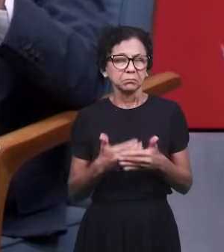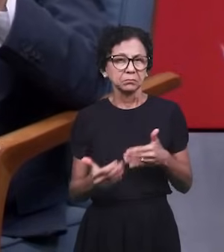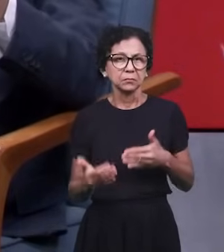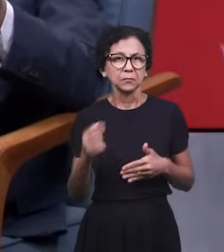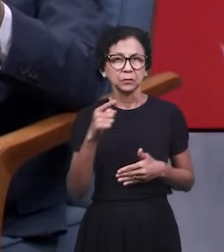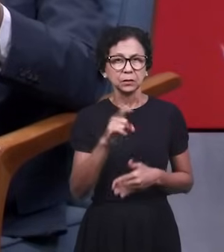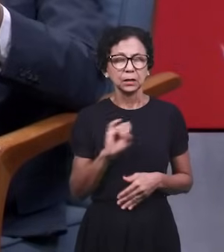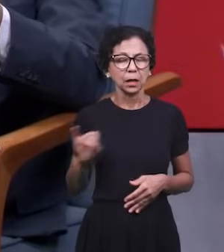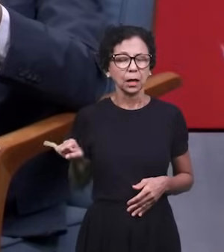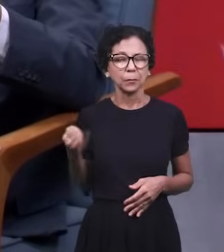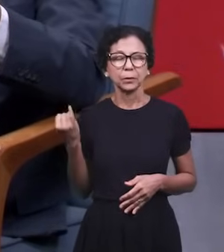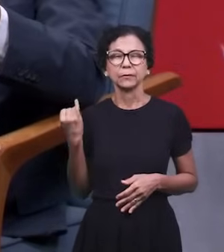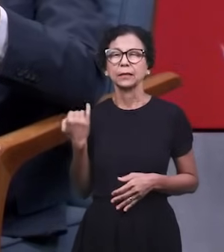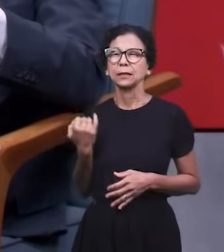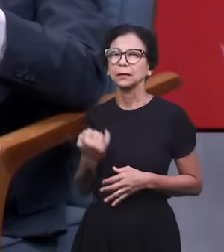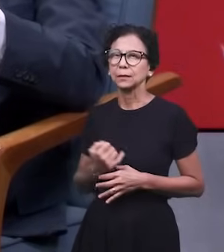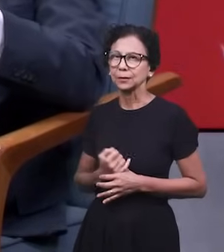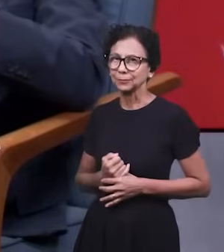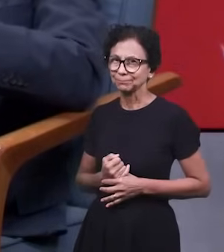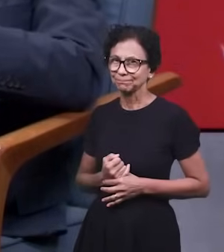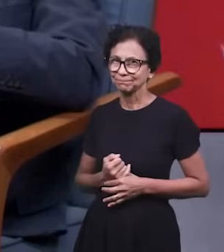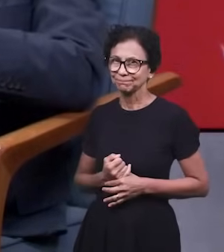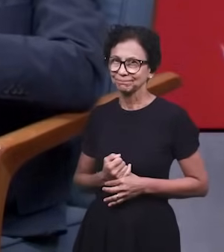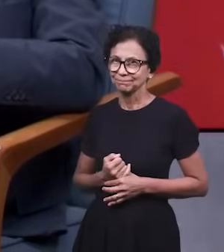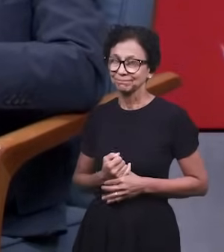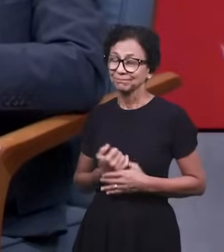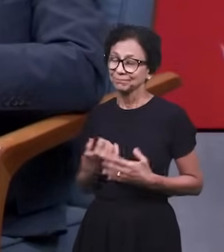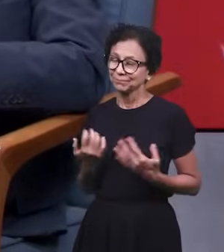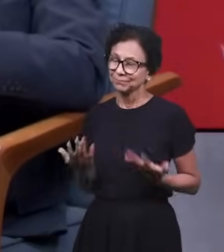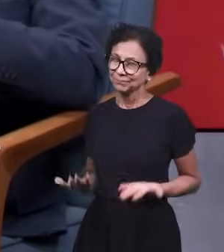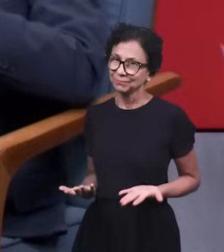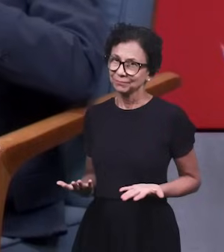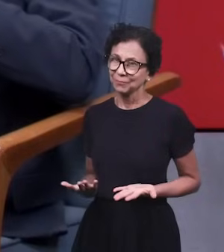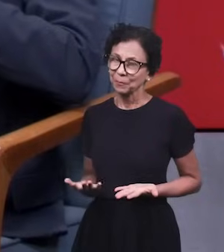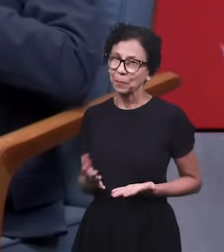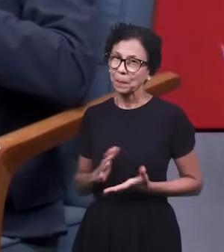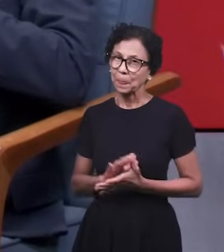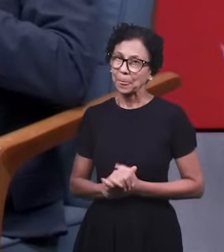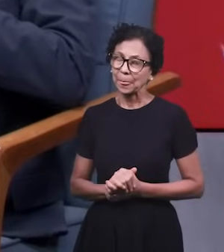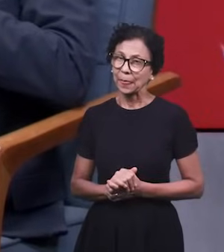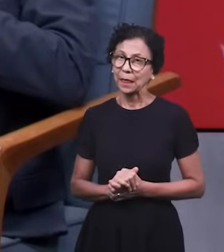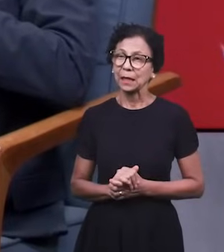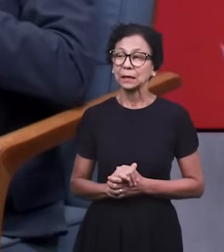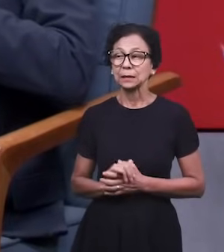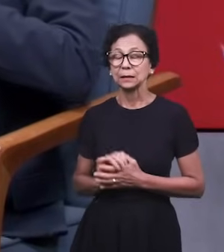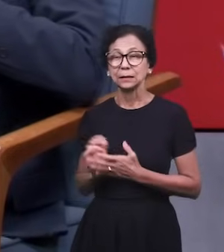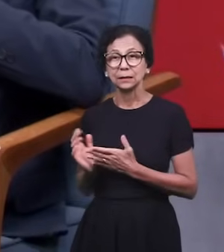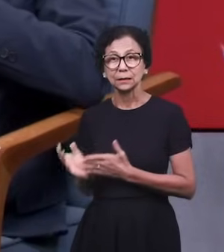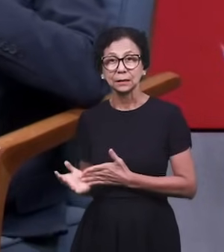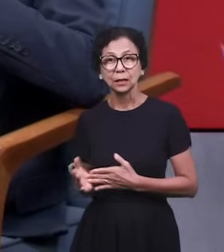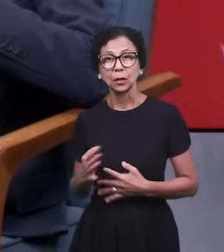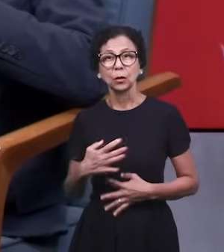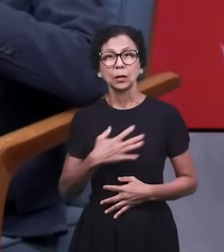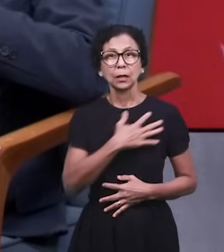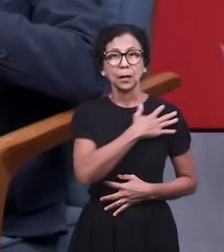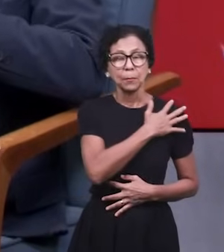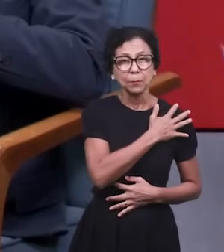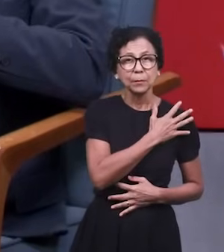Naamã queria dar o presente a Eliseu por causa do benefício que ele recebeu da cura.